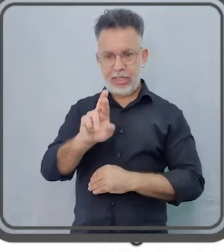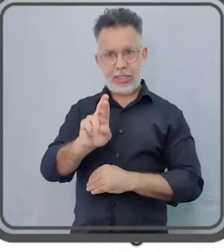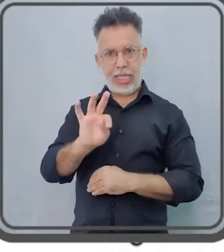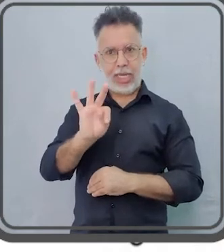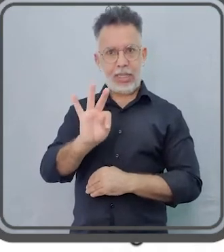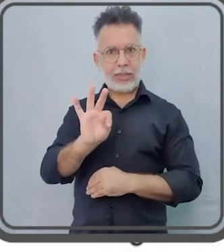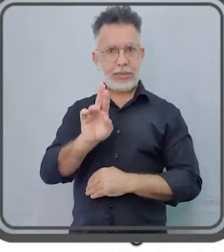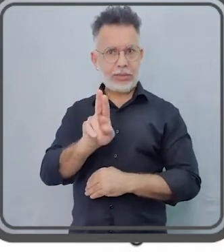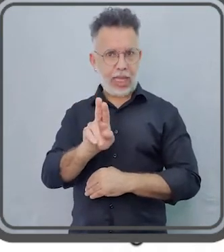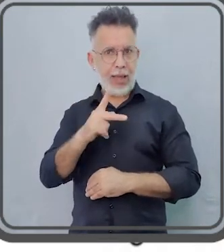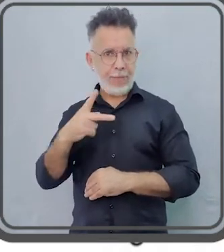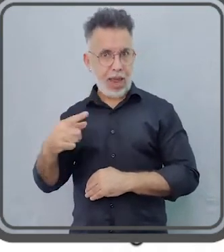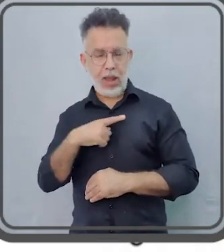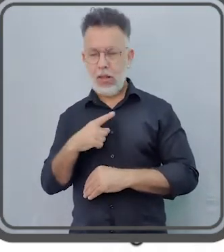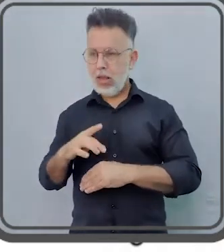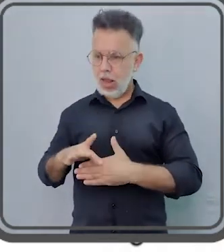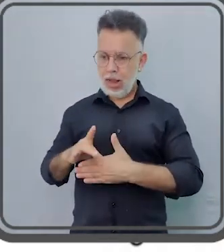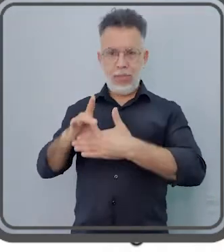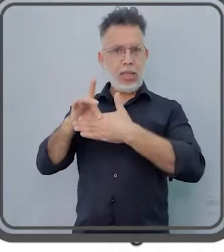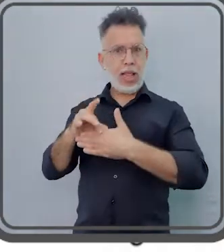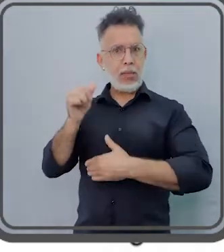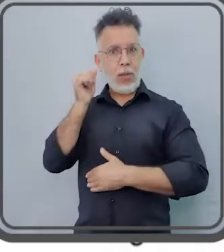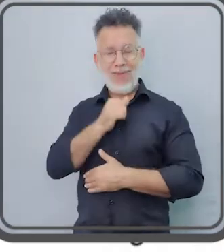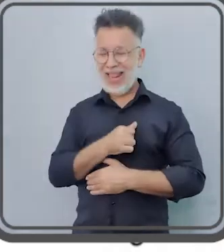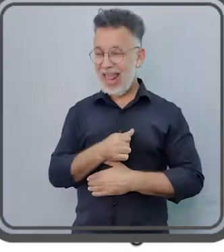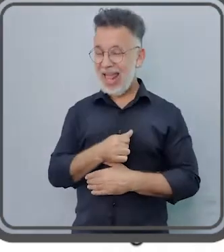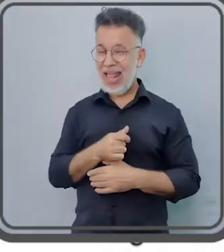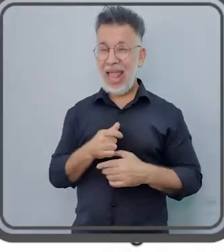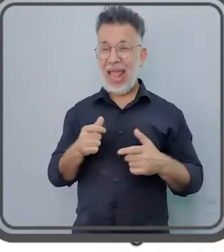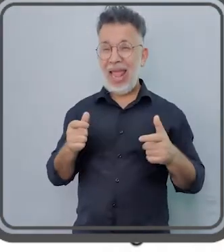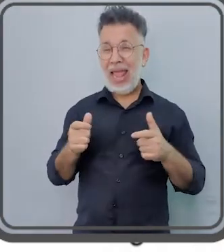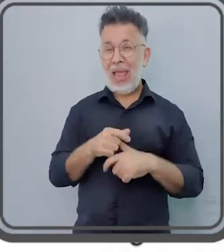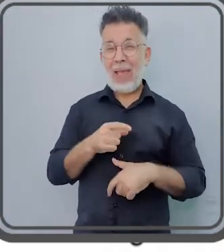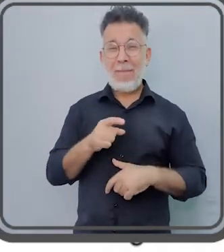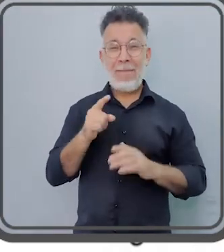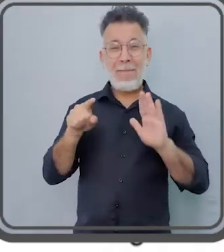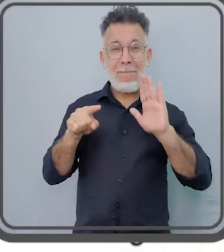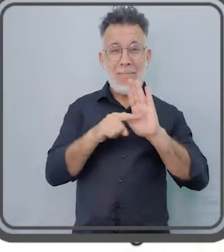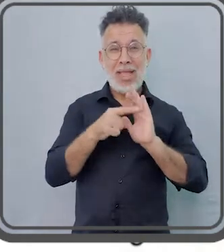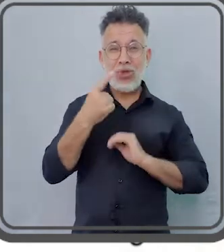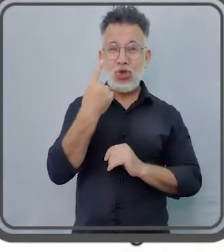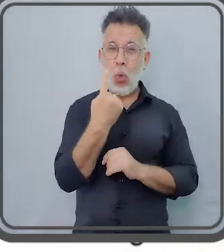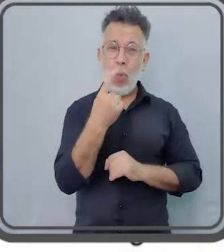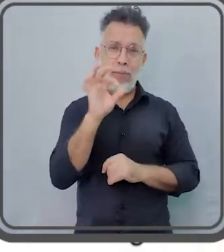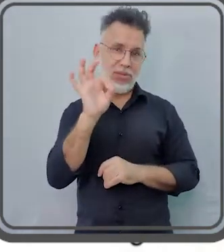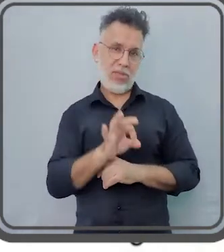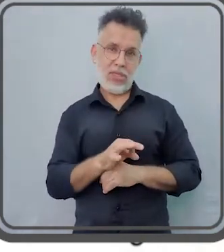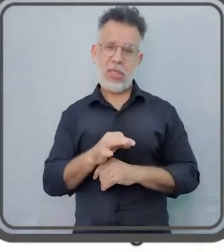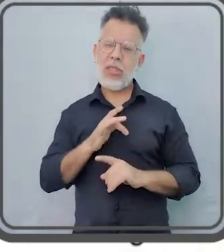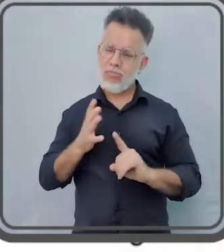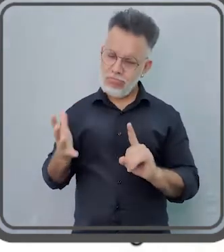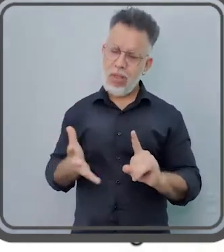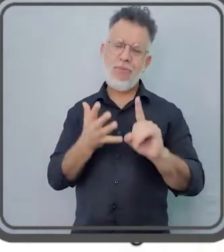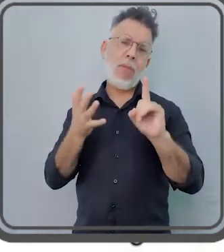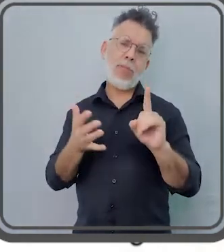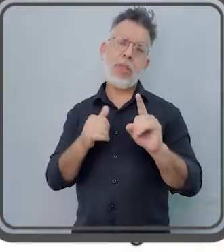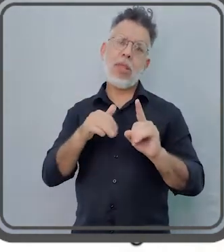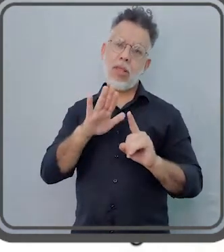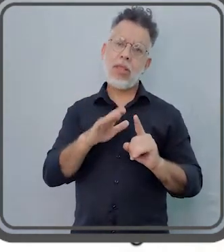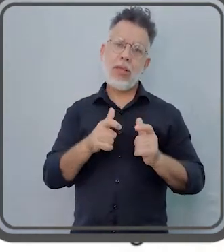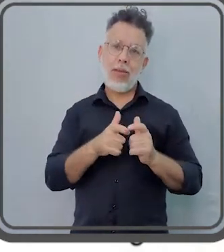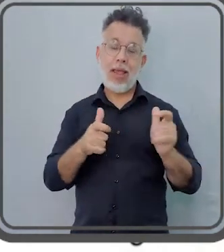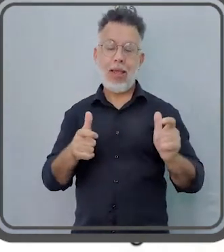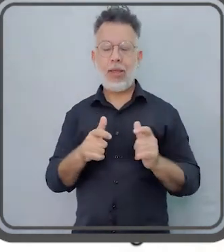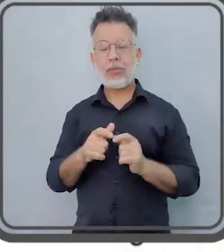inovações lideradas por mulheres são menos de 1% ainda. Então, a gente tem que fomentar, sim, esse cenário do ponto de vista de